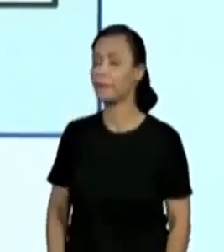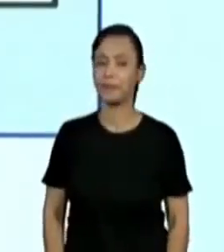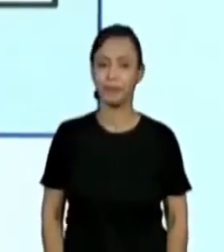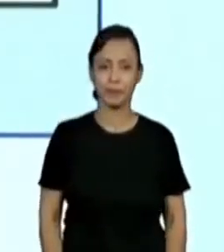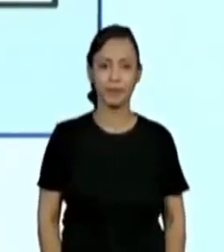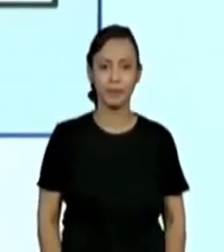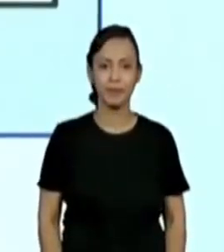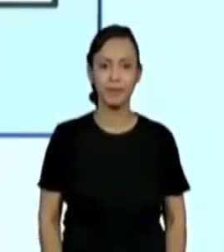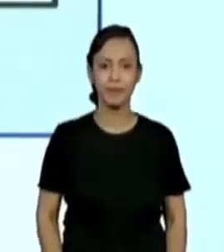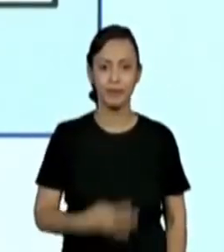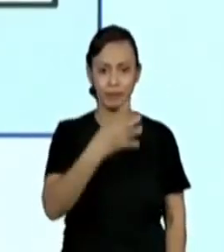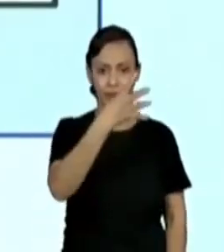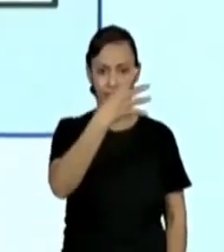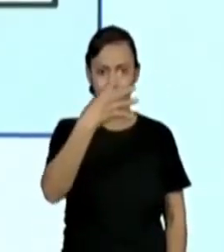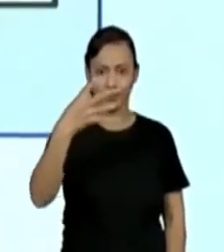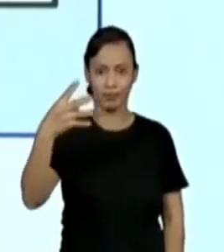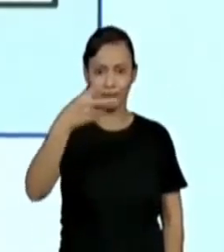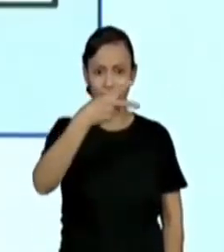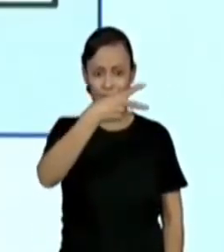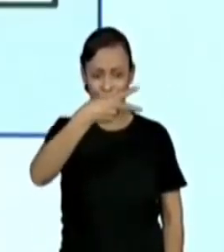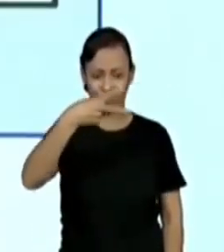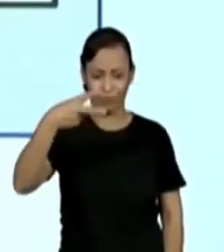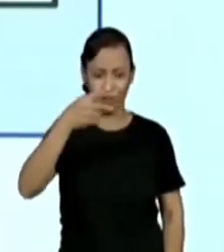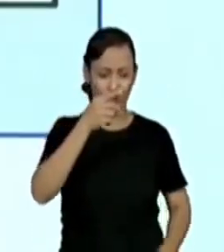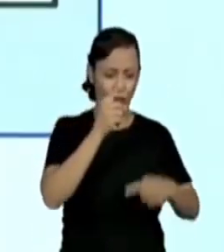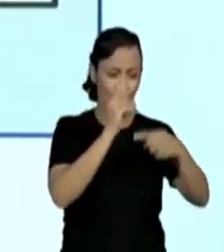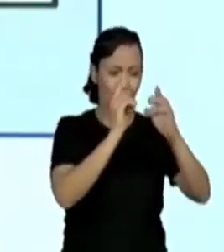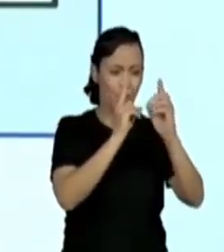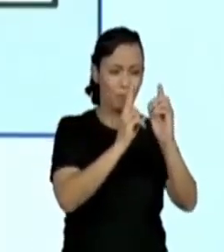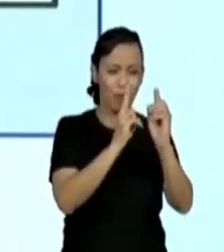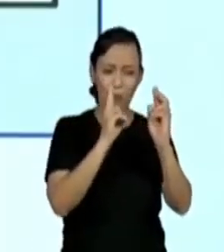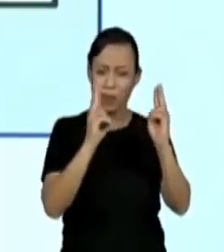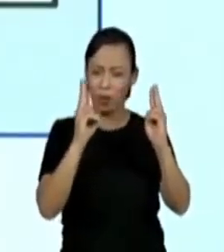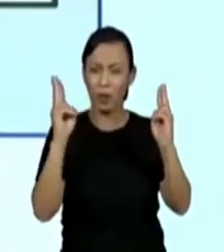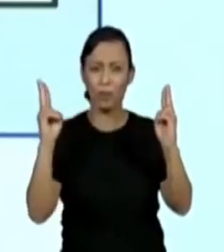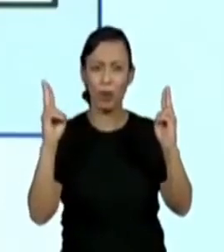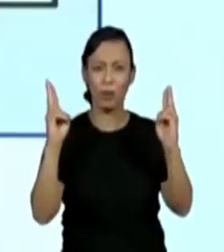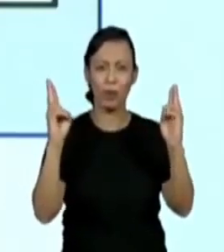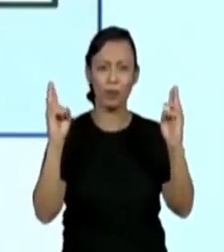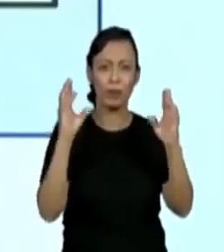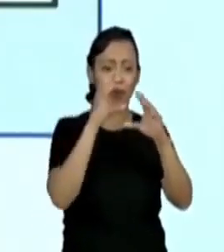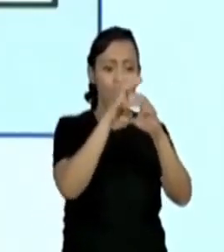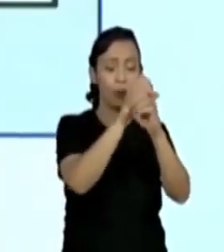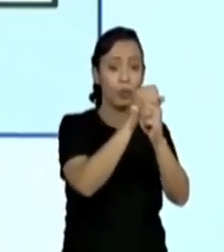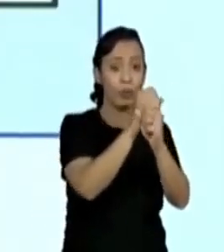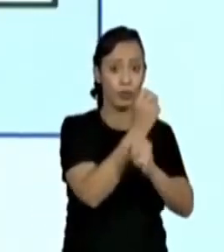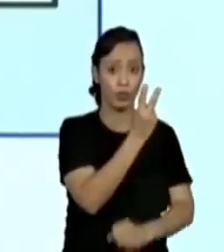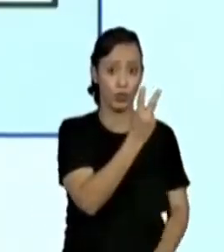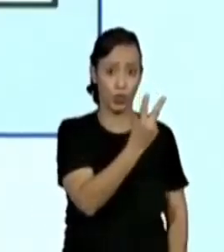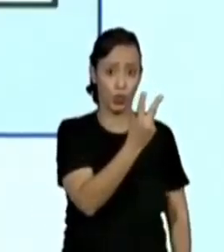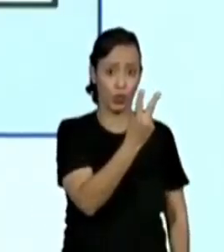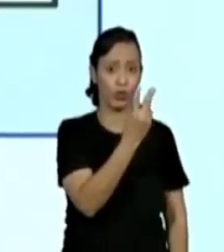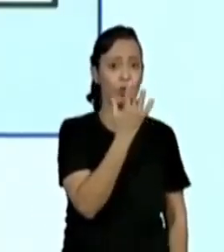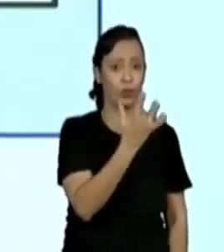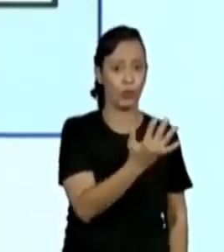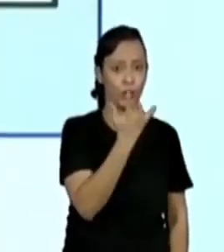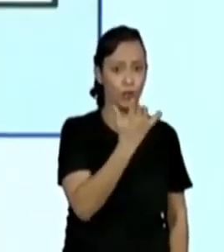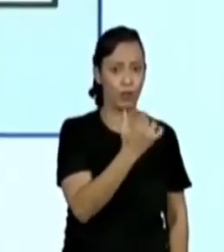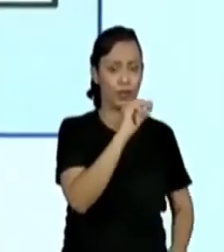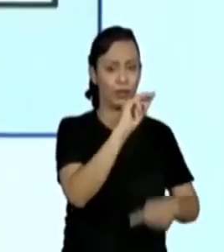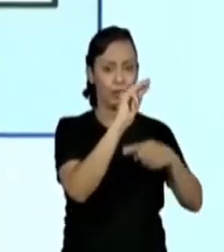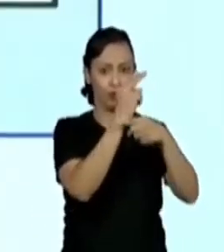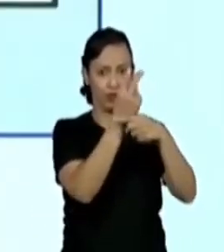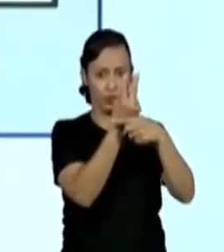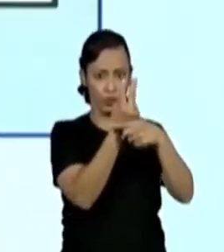duas partes do CCO que representa o meu todo nesse caso meu todo que foi dividido em